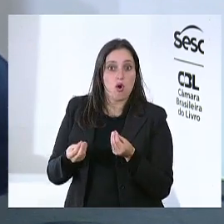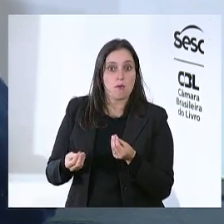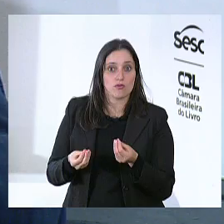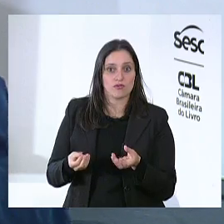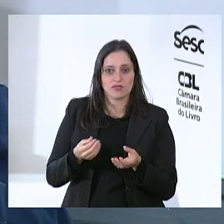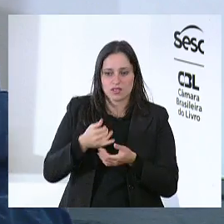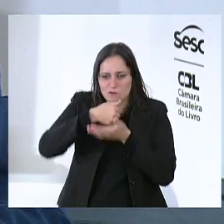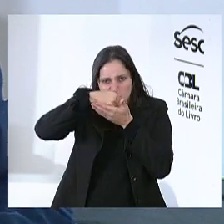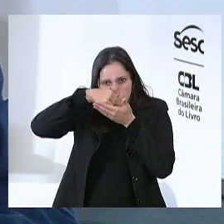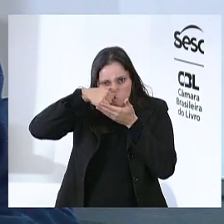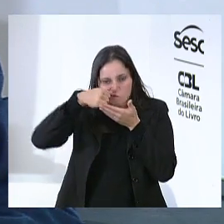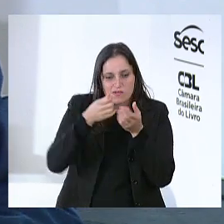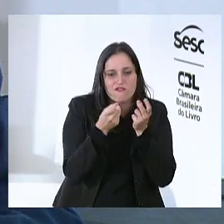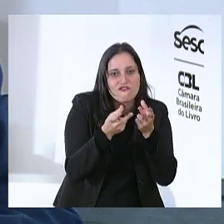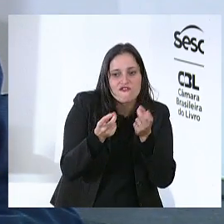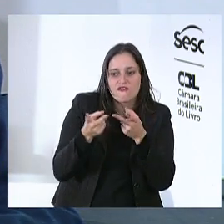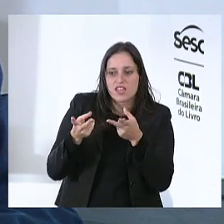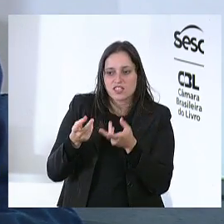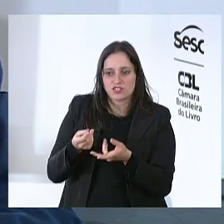Né?